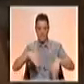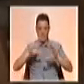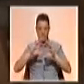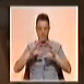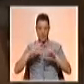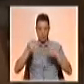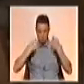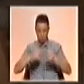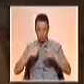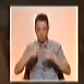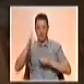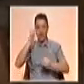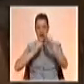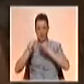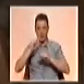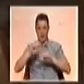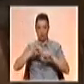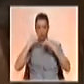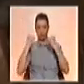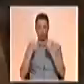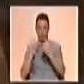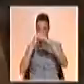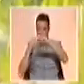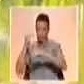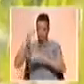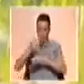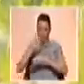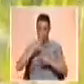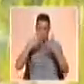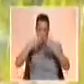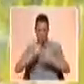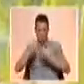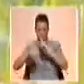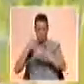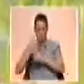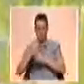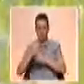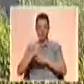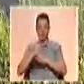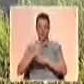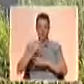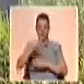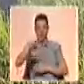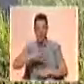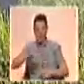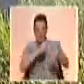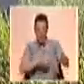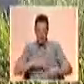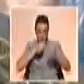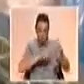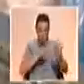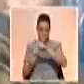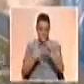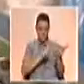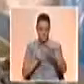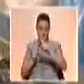consumo efetivo de água de uma sociedade é bastante superior se contabilizar em muitos outros usos, nomeadamente a agricultura de regadio e